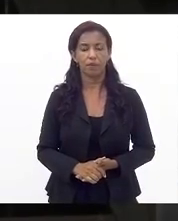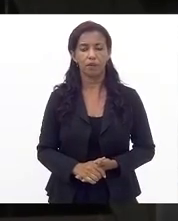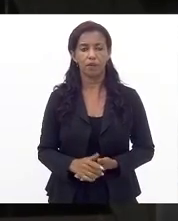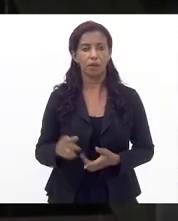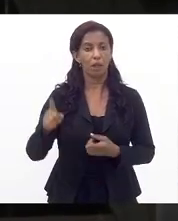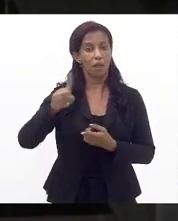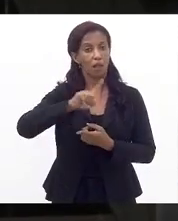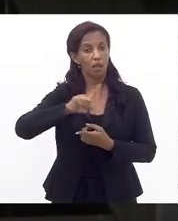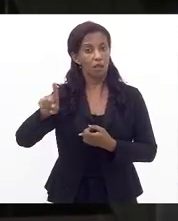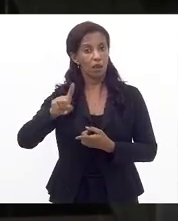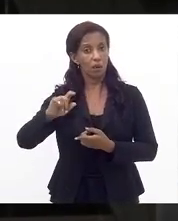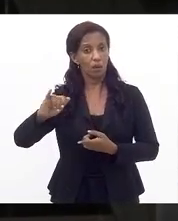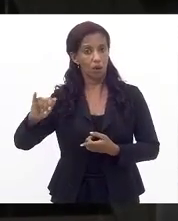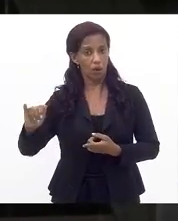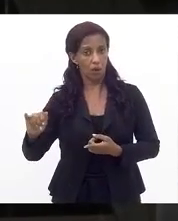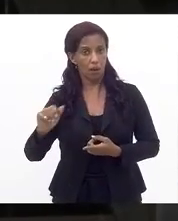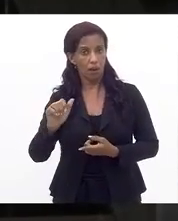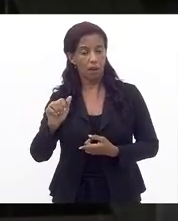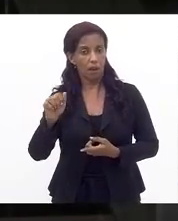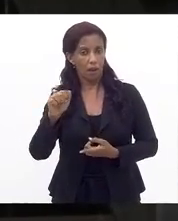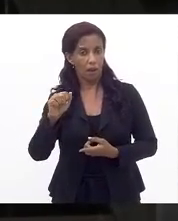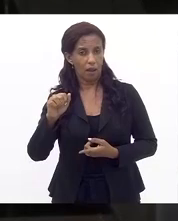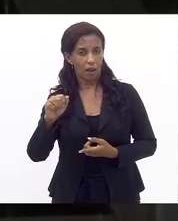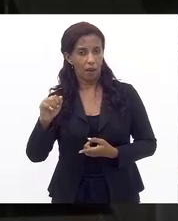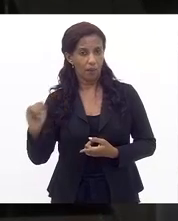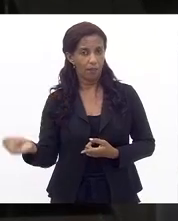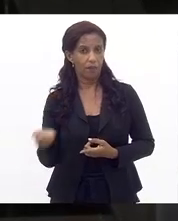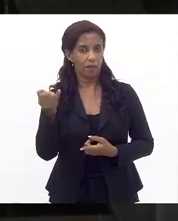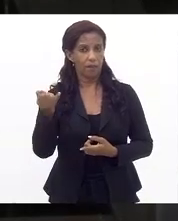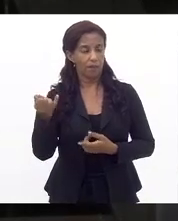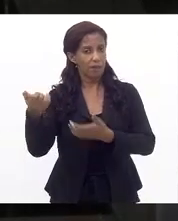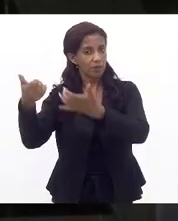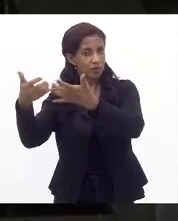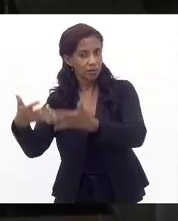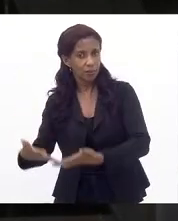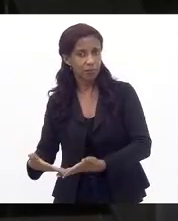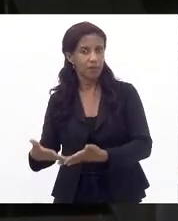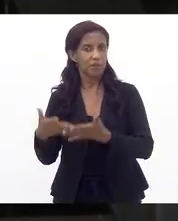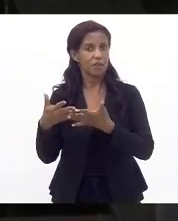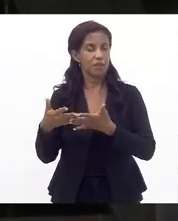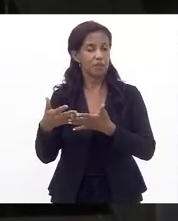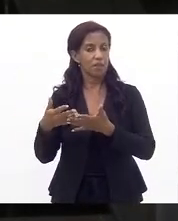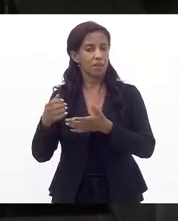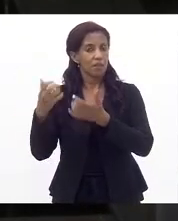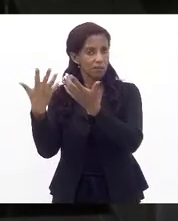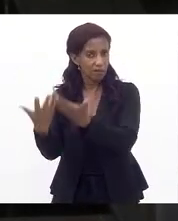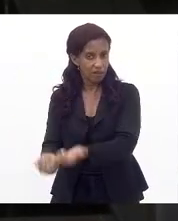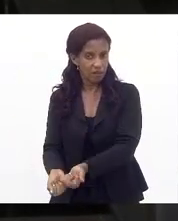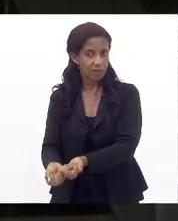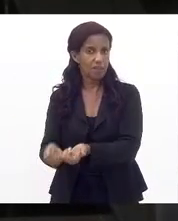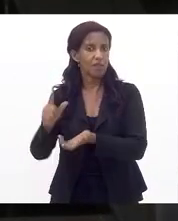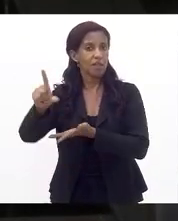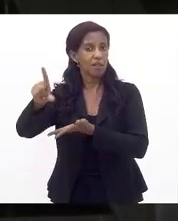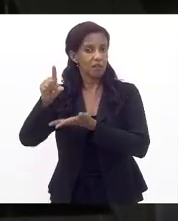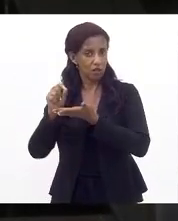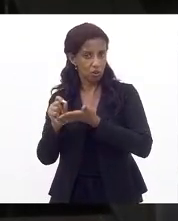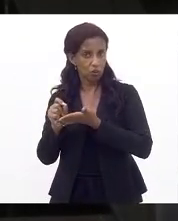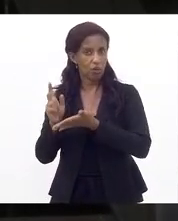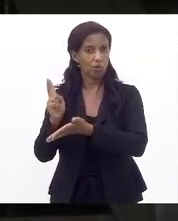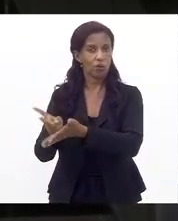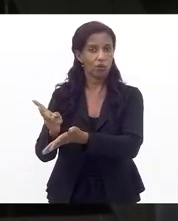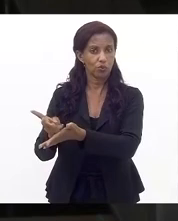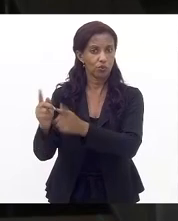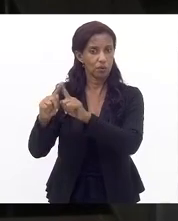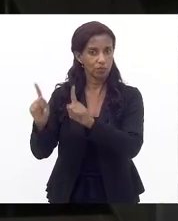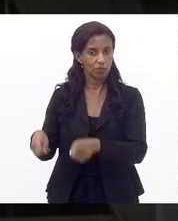não é uma possibilidade mas a menção explícita categórica e que farão jus aqueles que optarem por permanecer